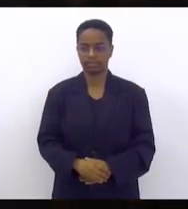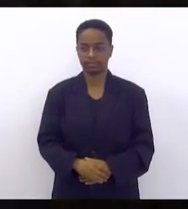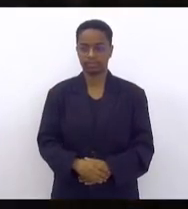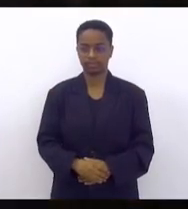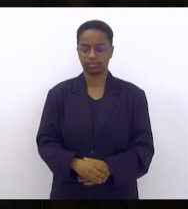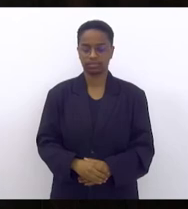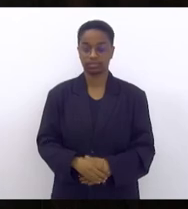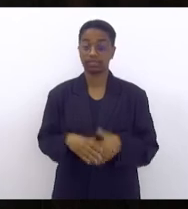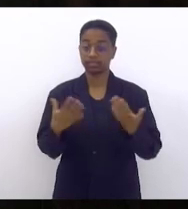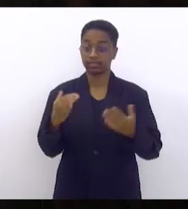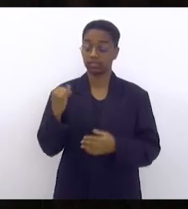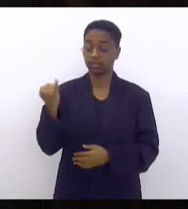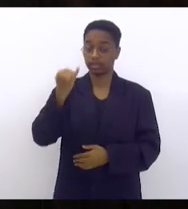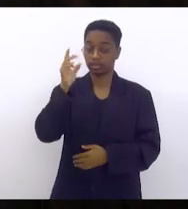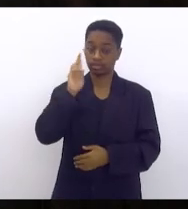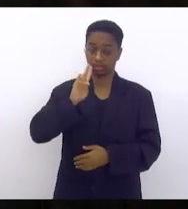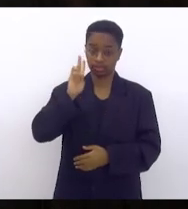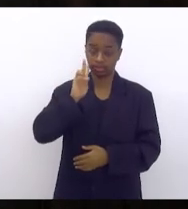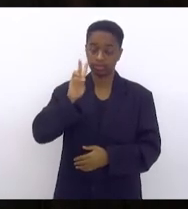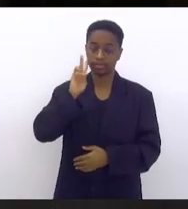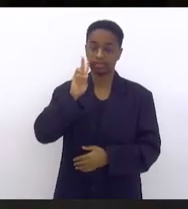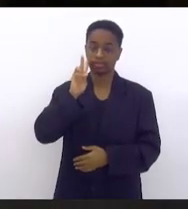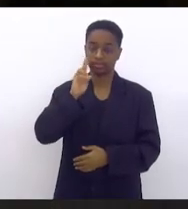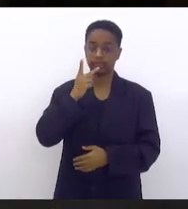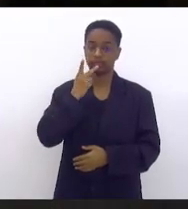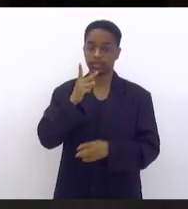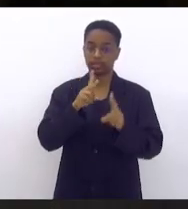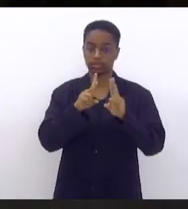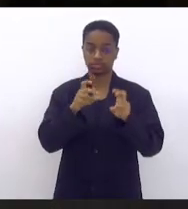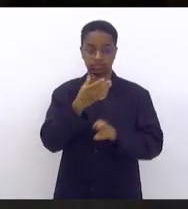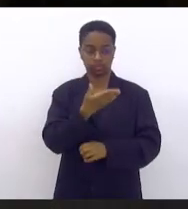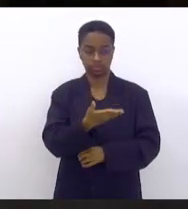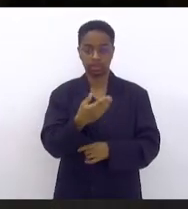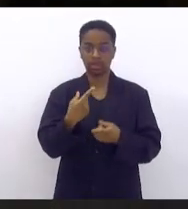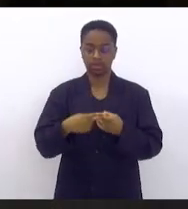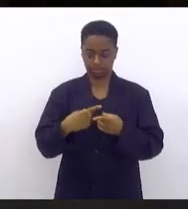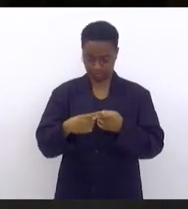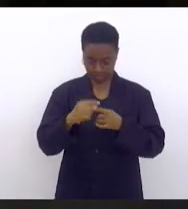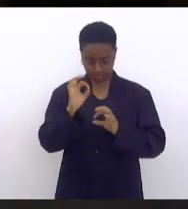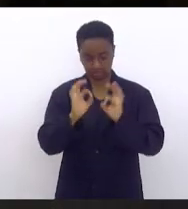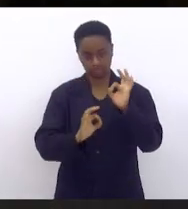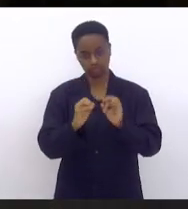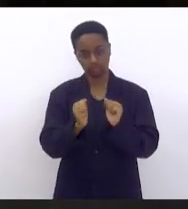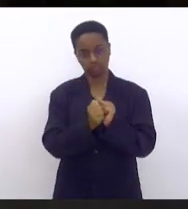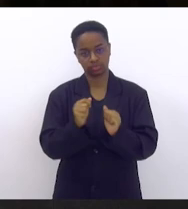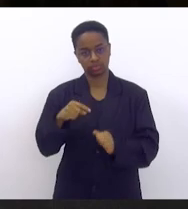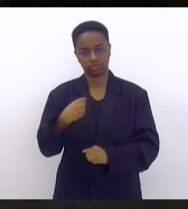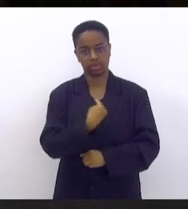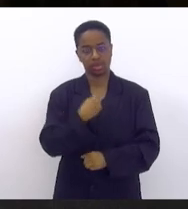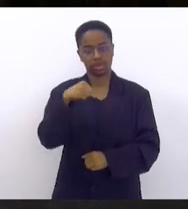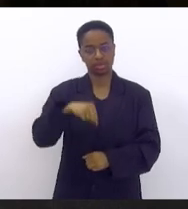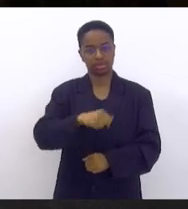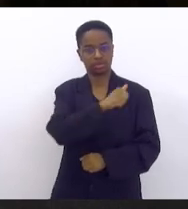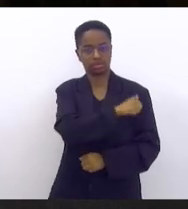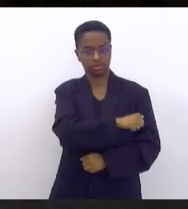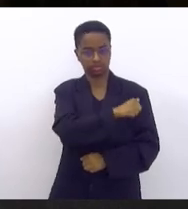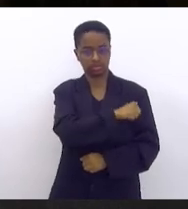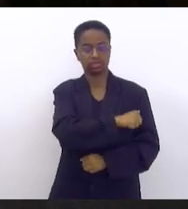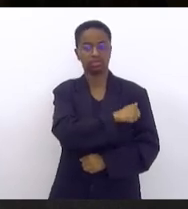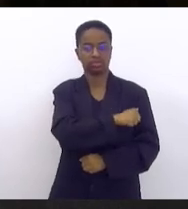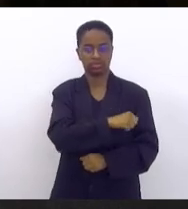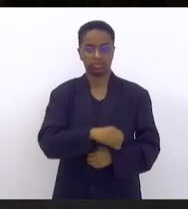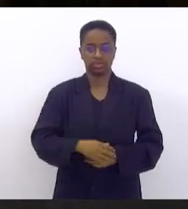É importante fazer lembrança, a menção à companheira, que é uma companheira que construiu aqui conosco, aqui do Rio, o Sim de Saúde, né, a